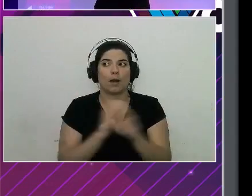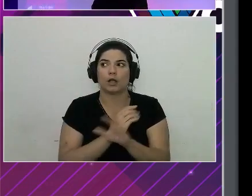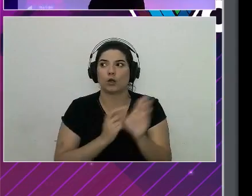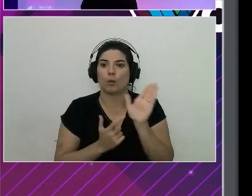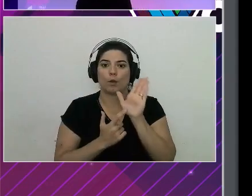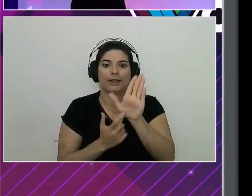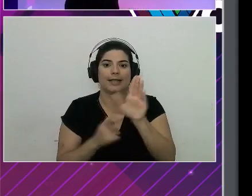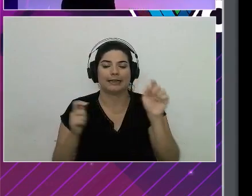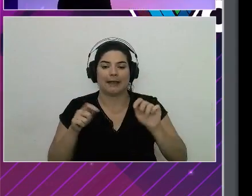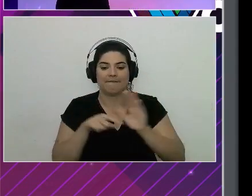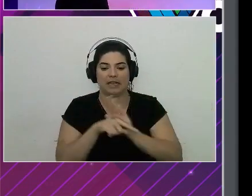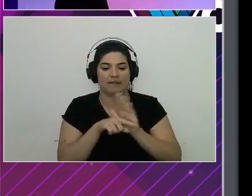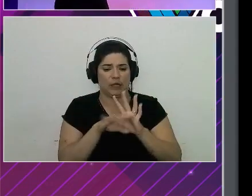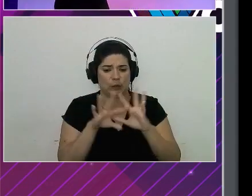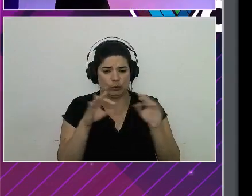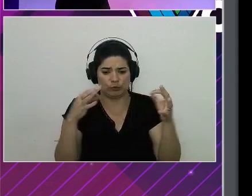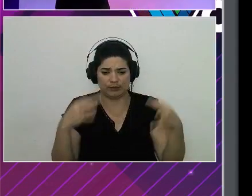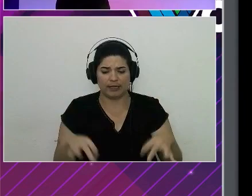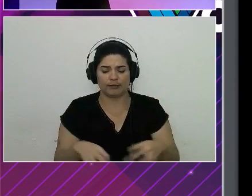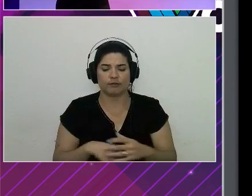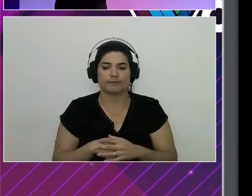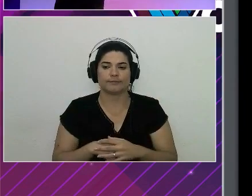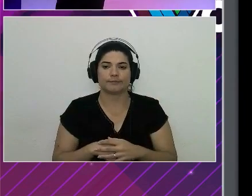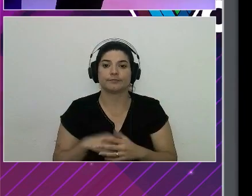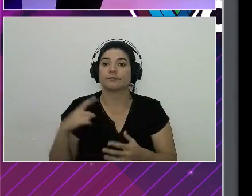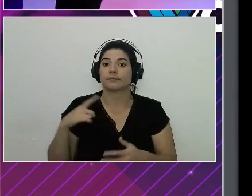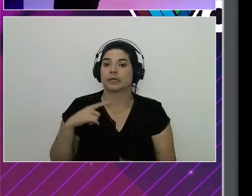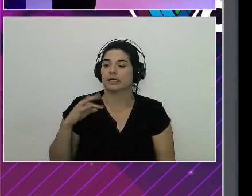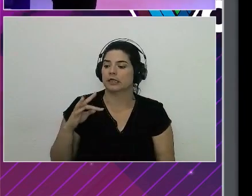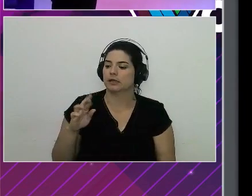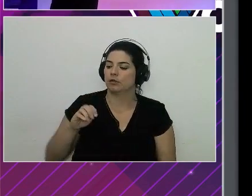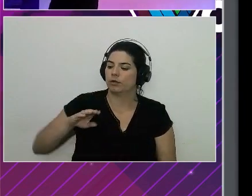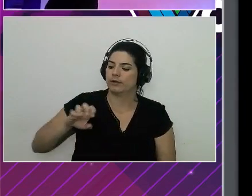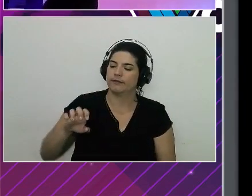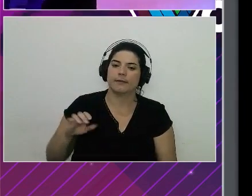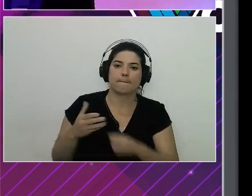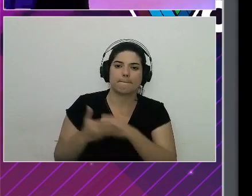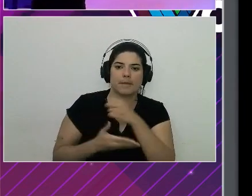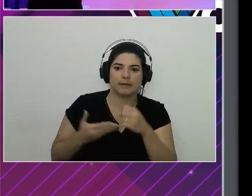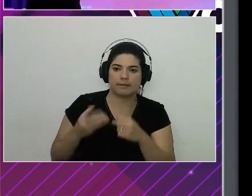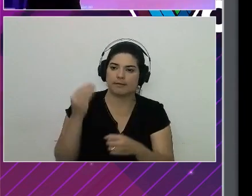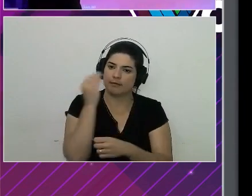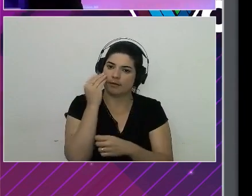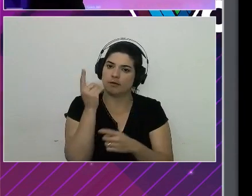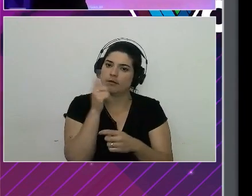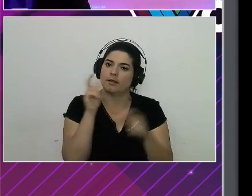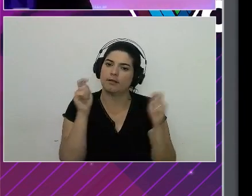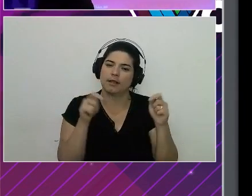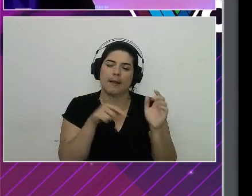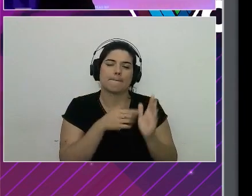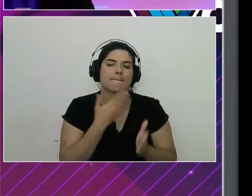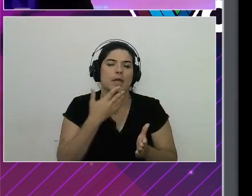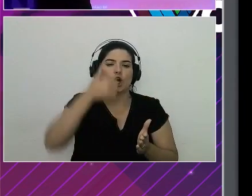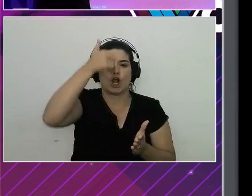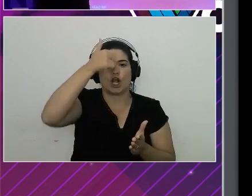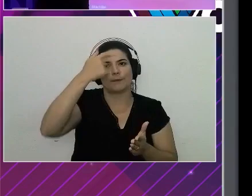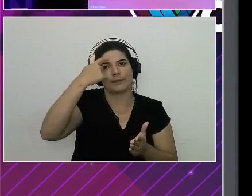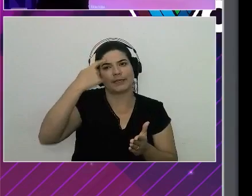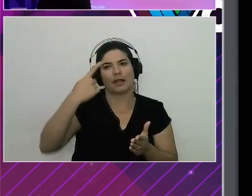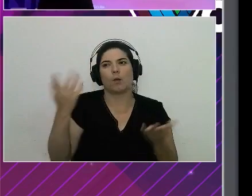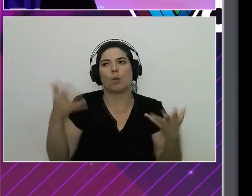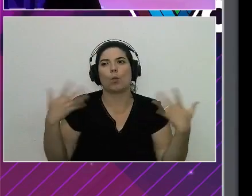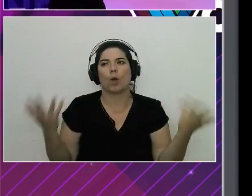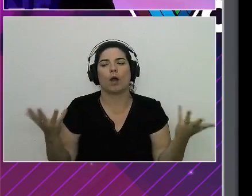correto. Com Trace-Based Testing, você consegue melhorar a sua telemetria, pensar quais são os traces que